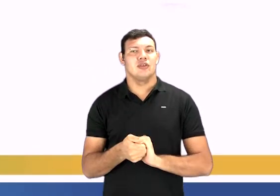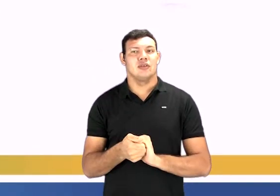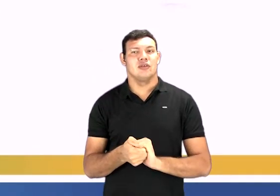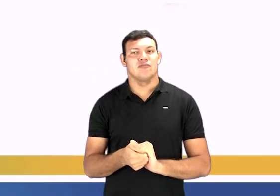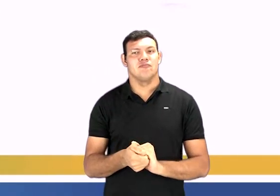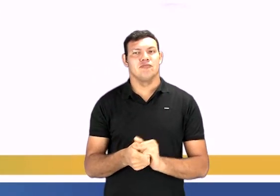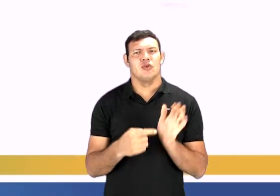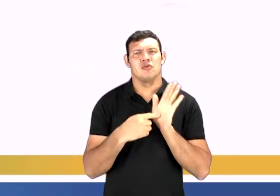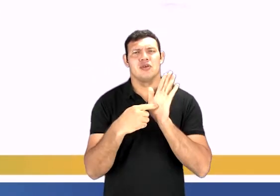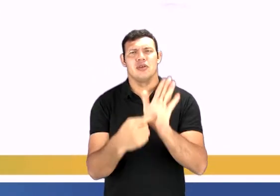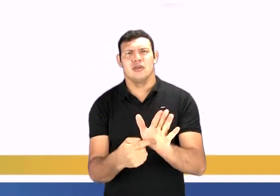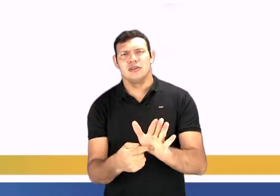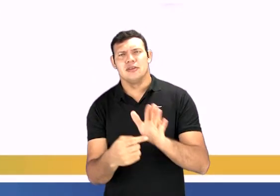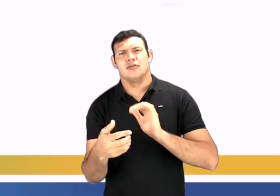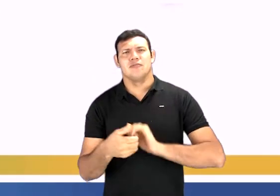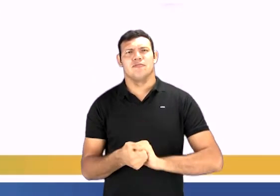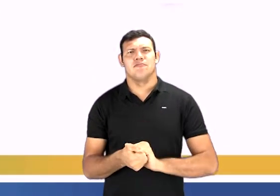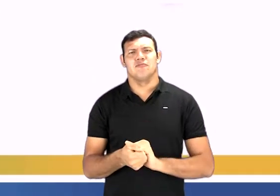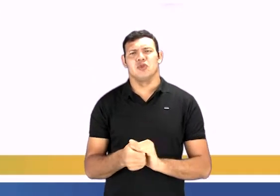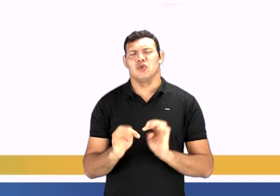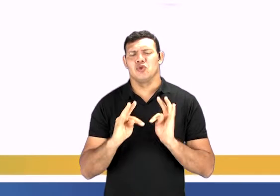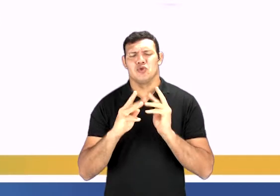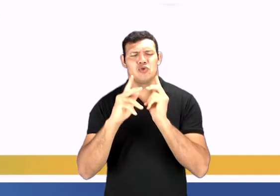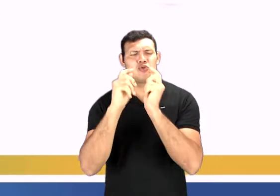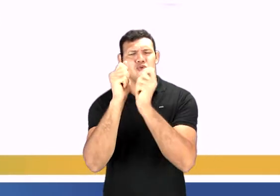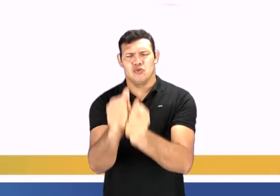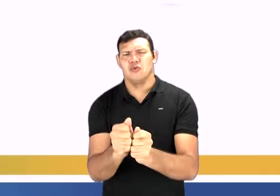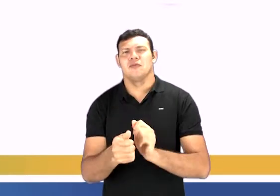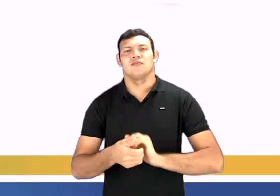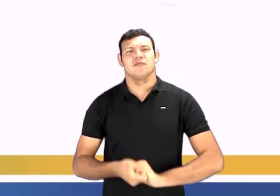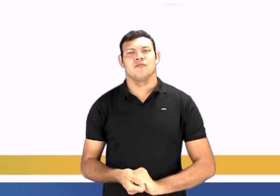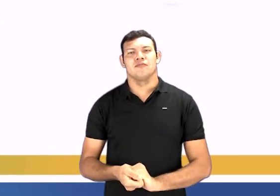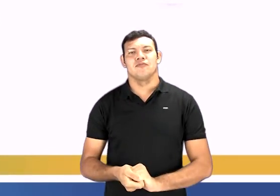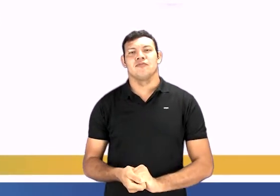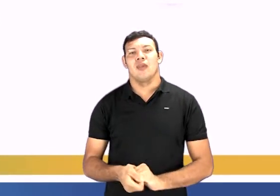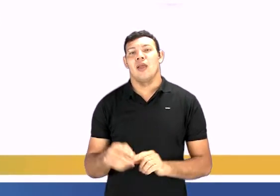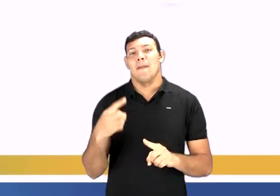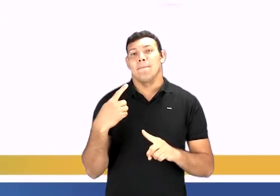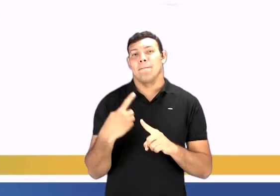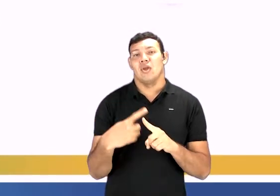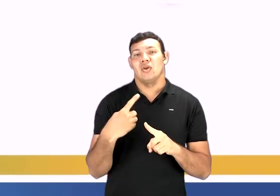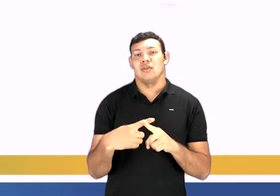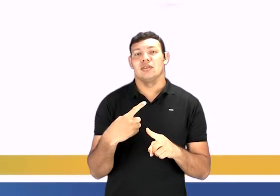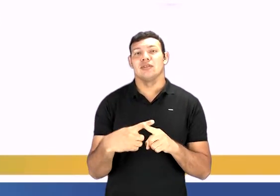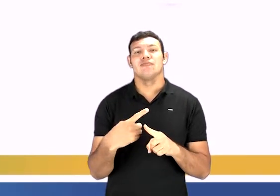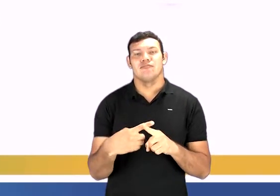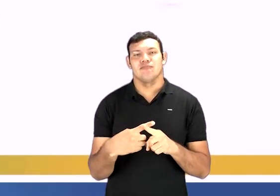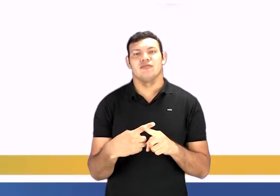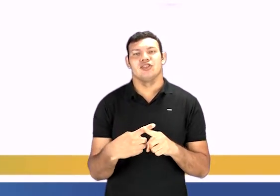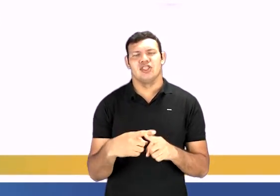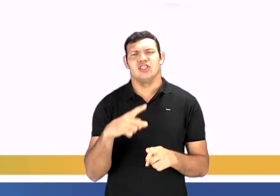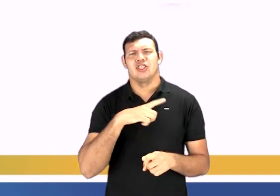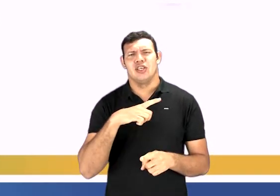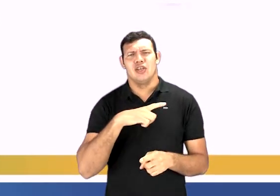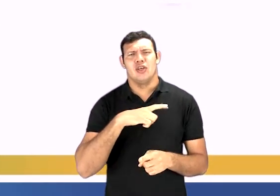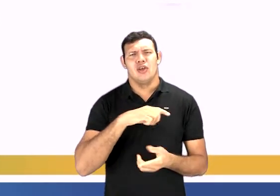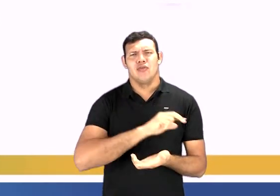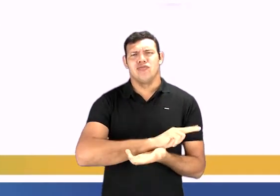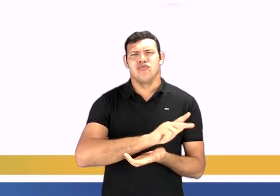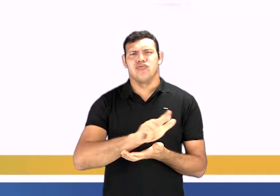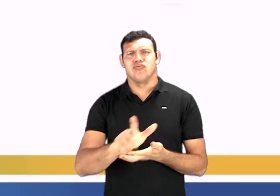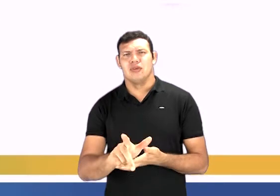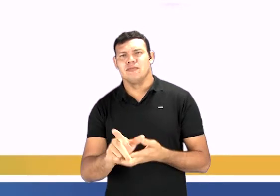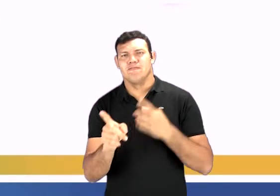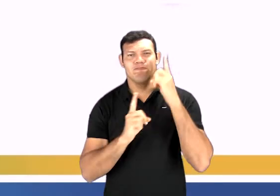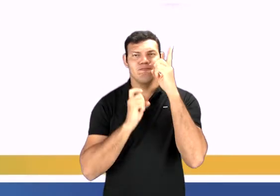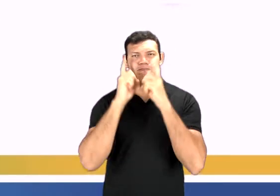descolando-se da arte tradicional. Assim, surgiram diversas vertentes nas artes plásticas, como